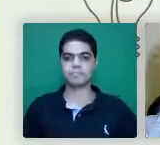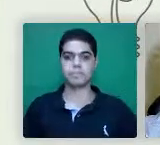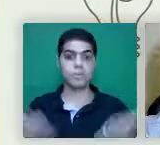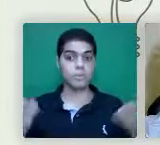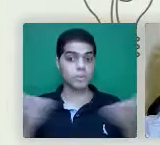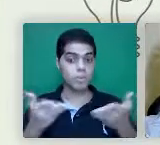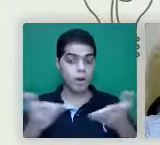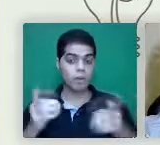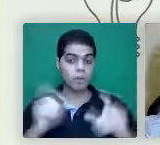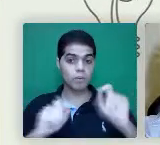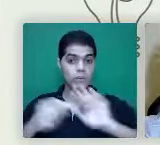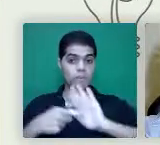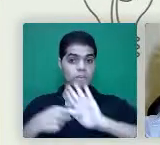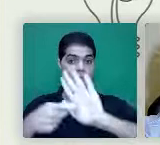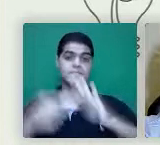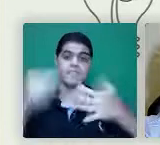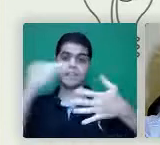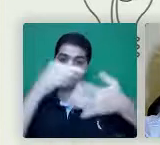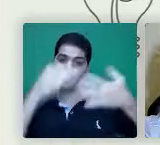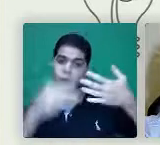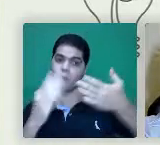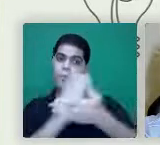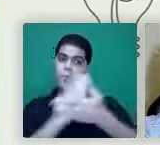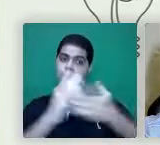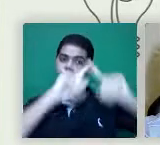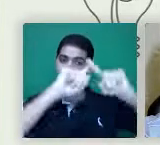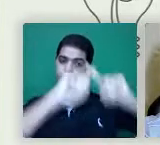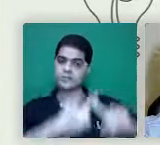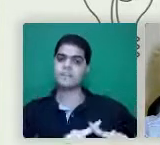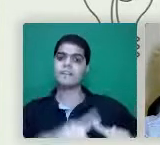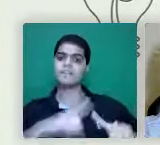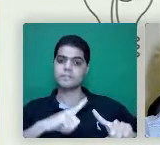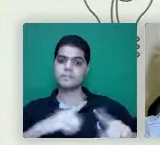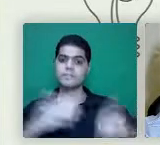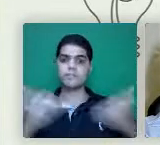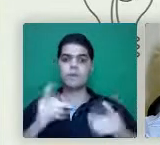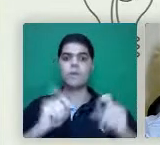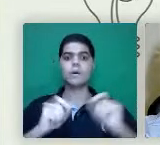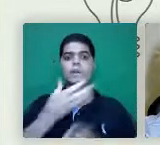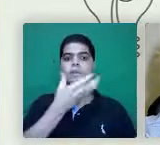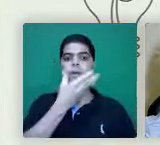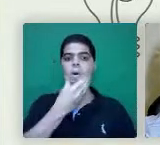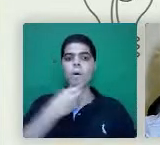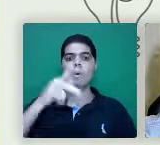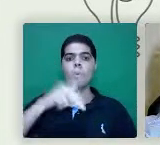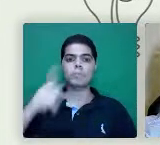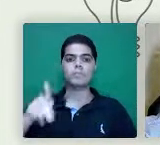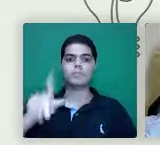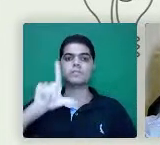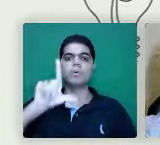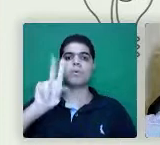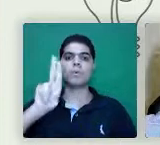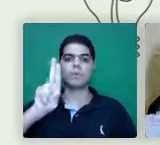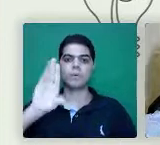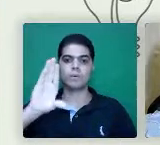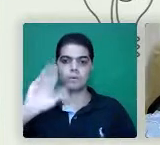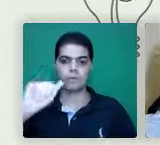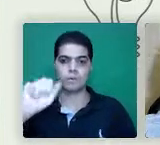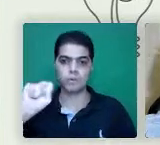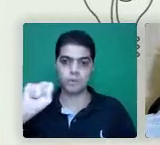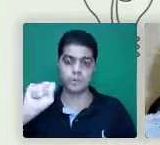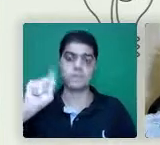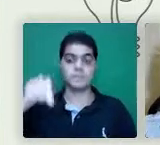pouco dos desafios, inclusive, eu quero trazer até o professor Lucas para falar para a gente a